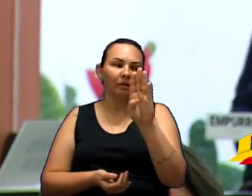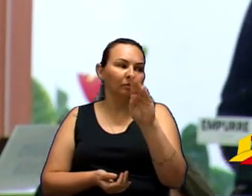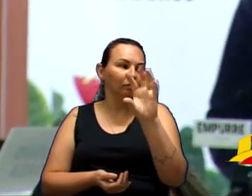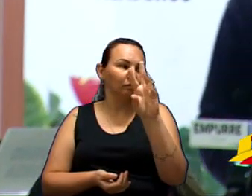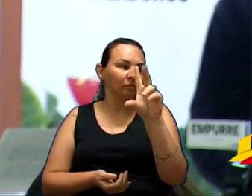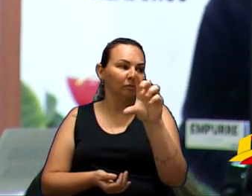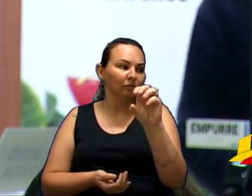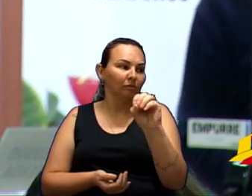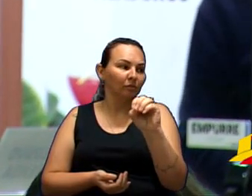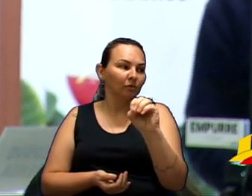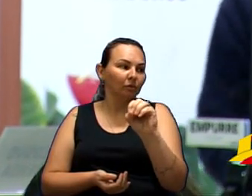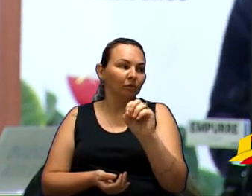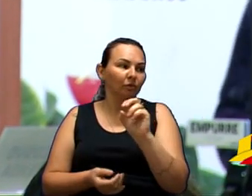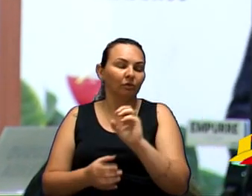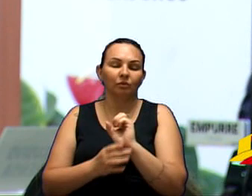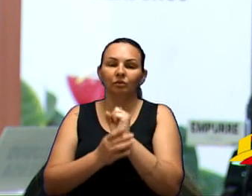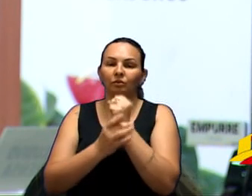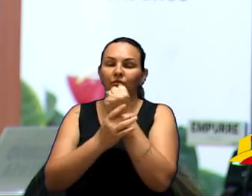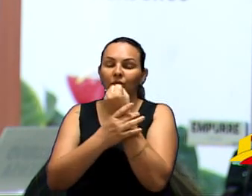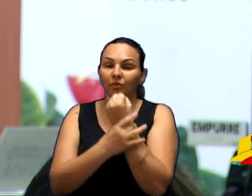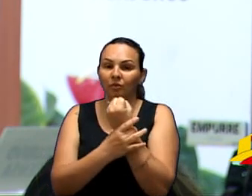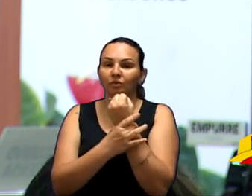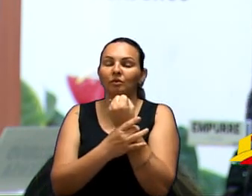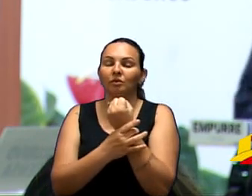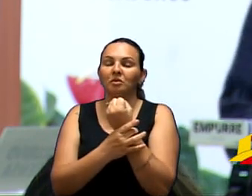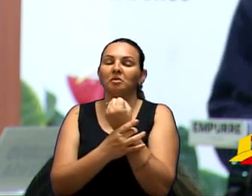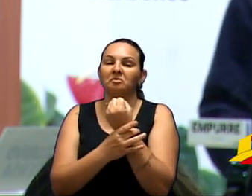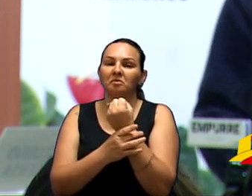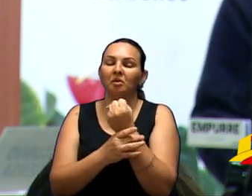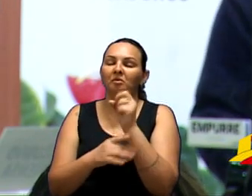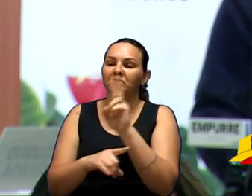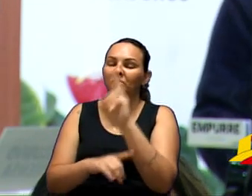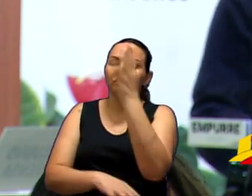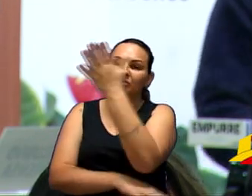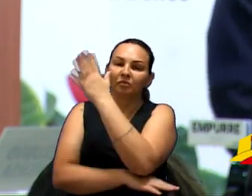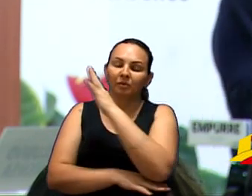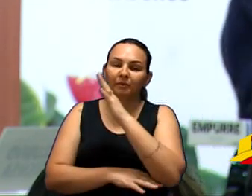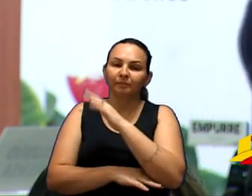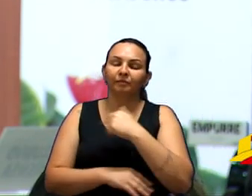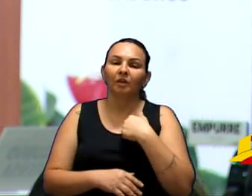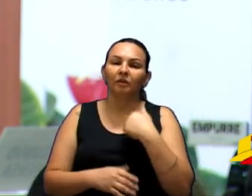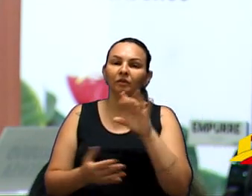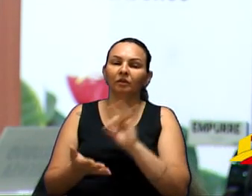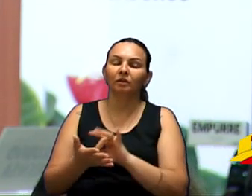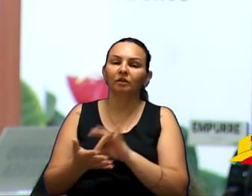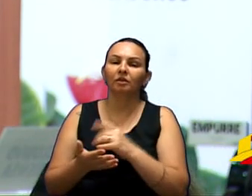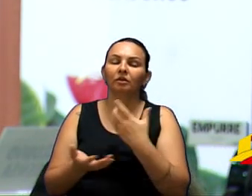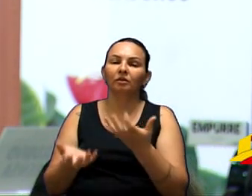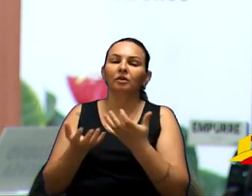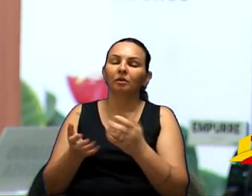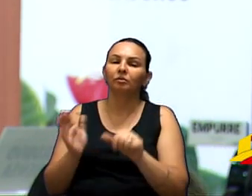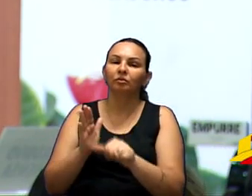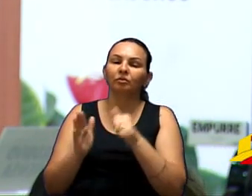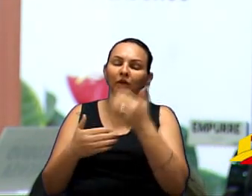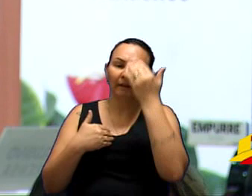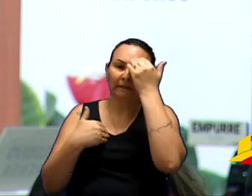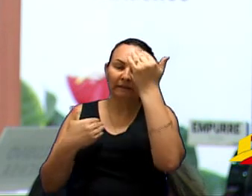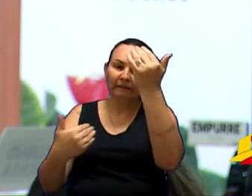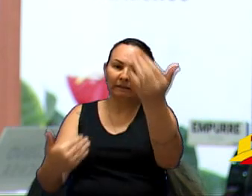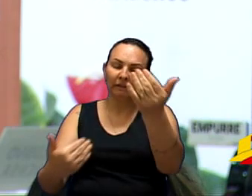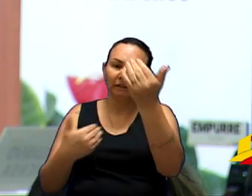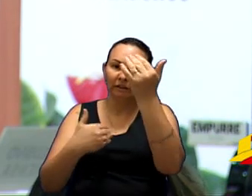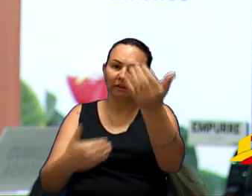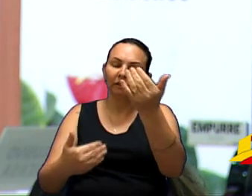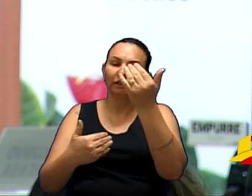um dos guardiões da floresta ligado ao parabéns pelo trabalho você é na realidade queria primeiramente agradecer